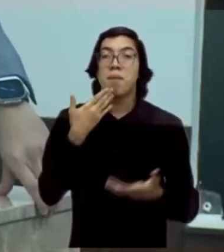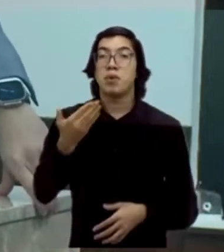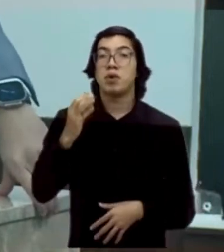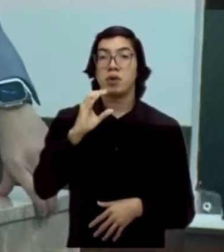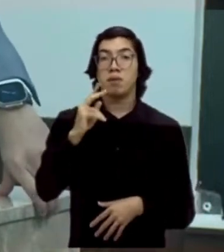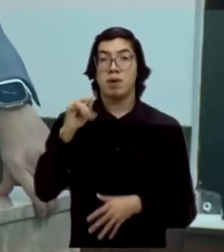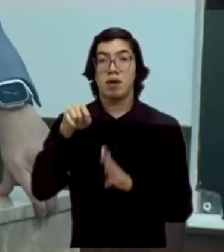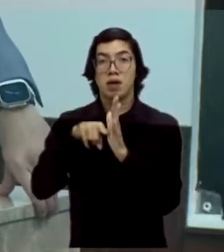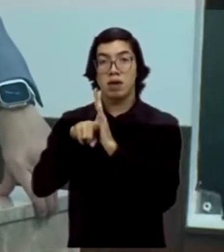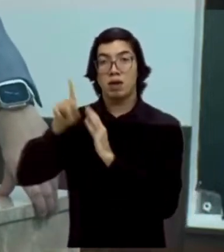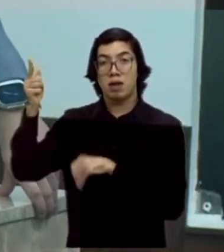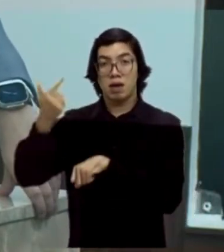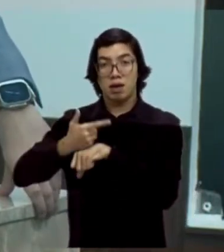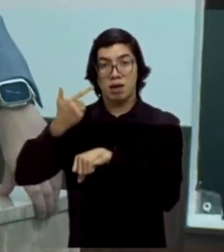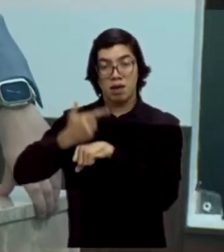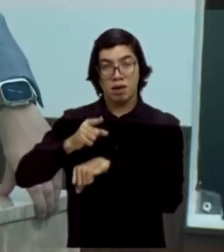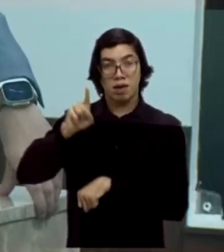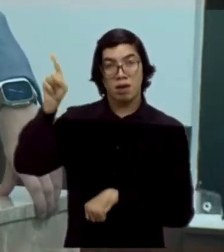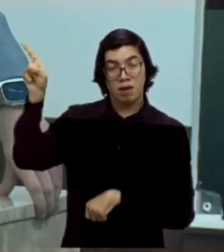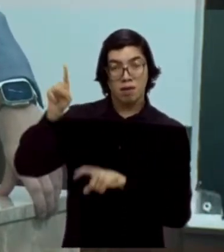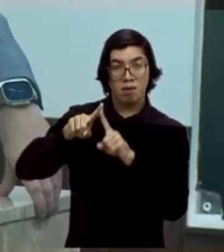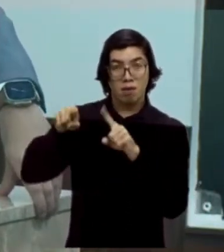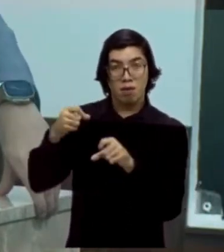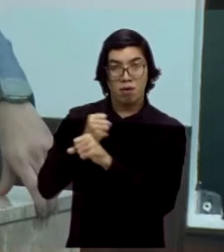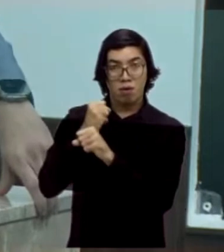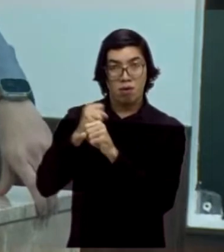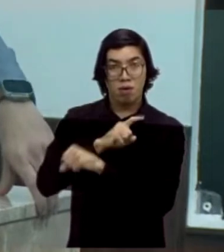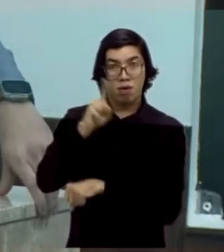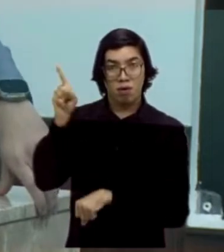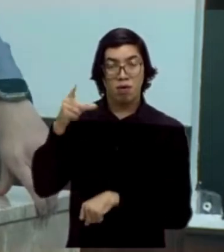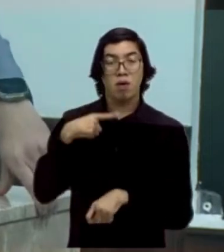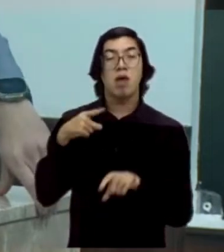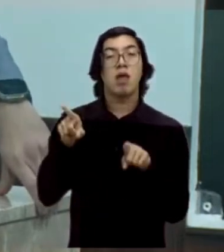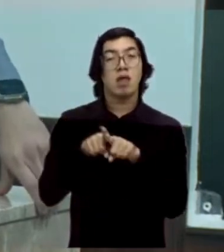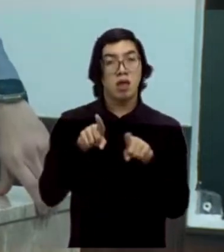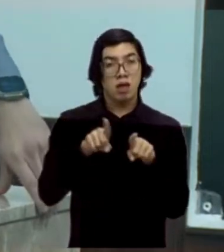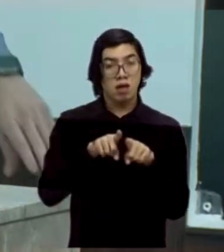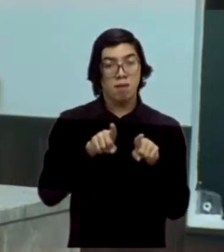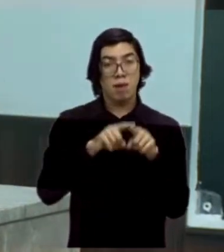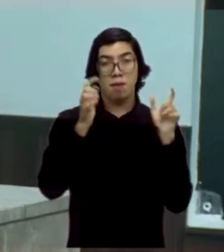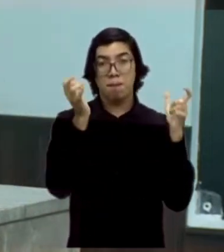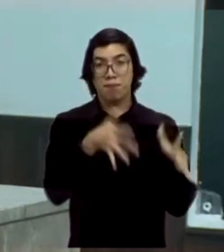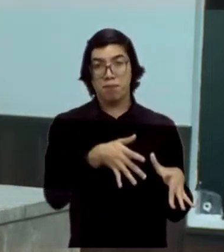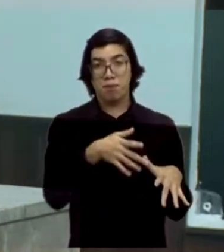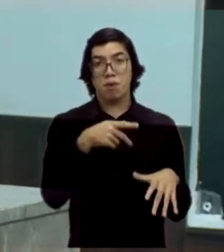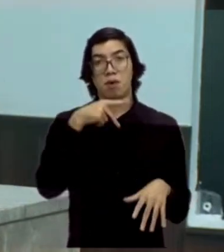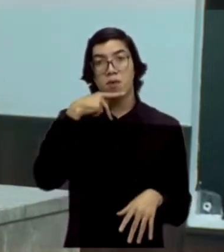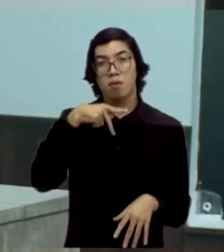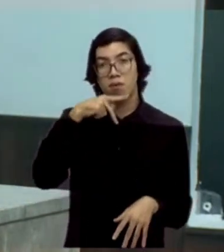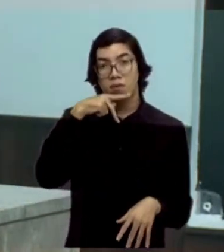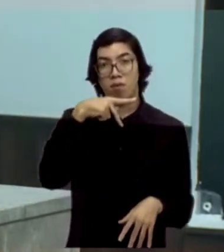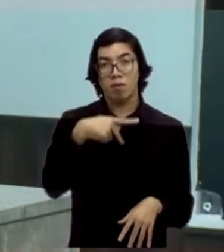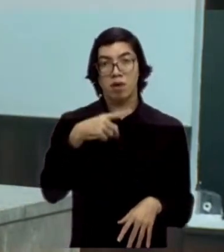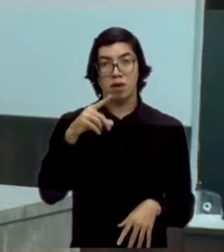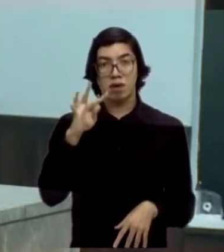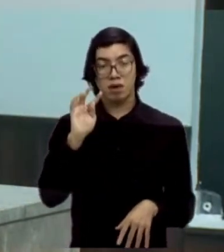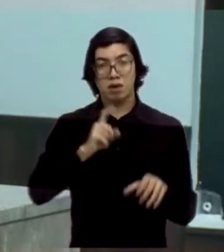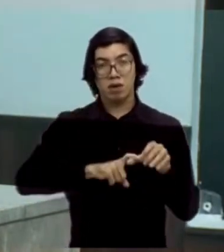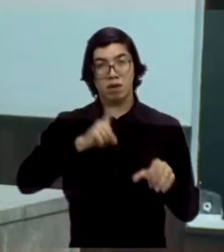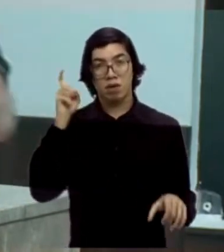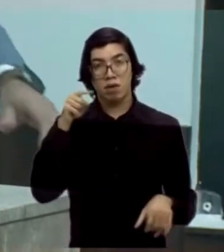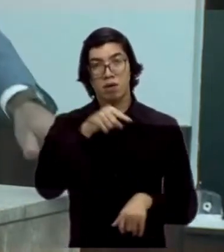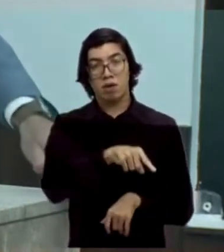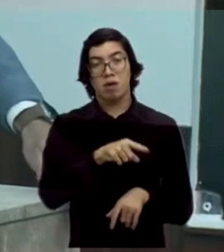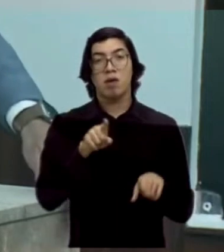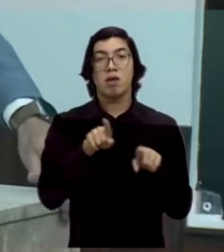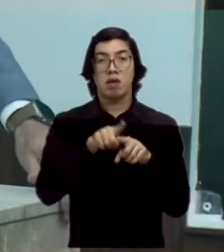da Beira-Mar, que nós vamos apurar, saiu aqui do PDT, segundo ele, vereador Luciano Girão. Vereador Pepe Céu